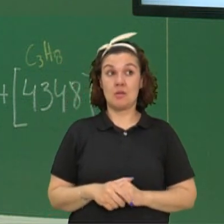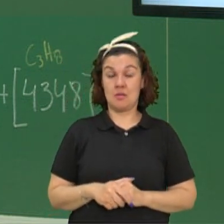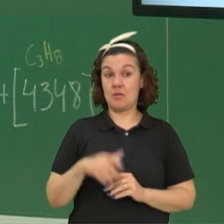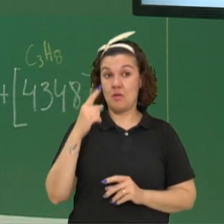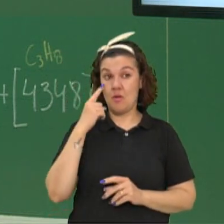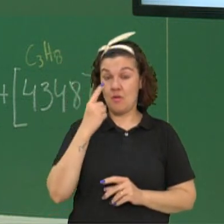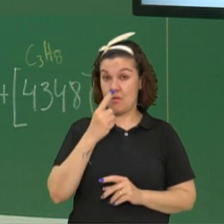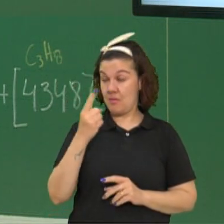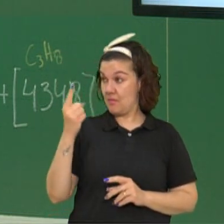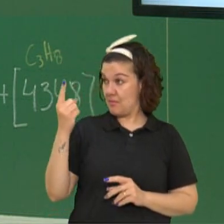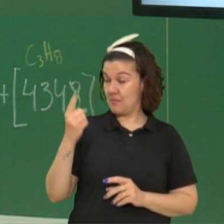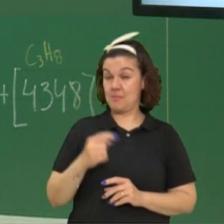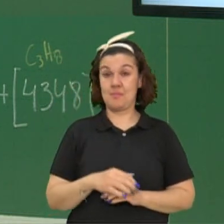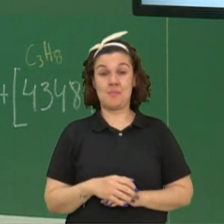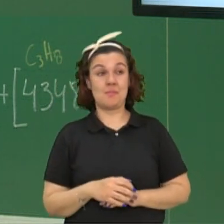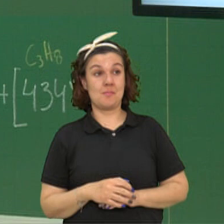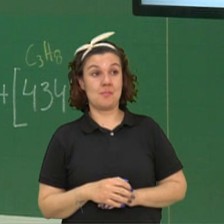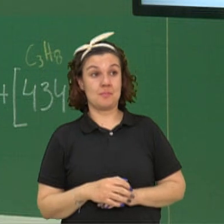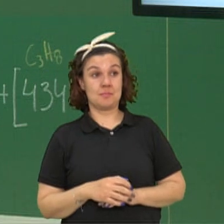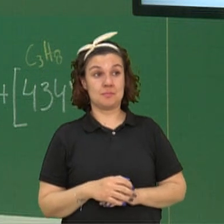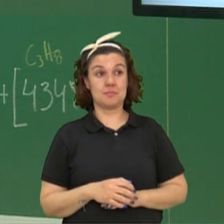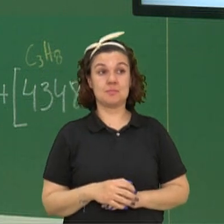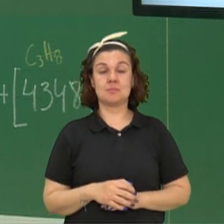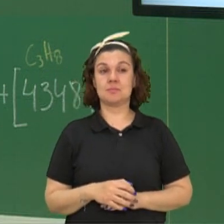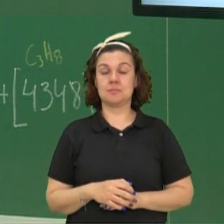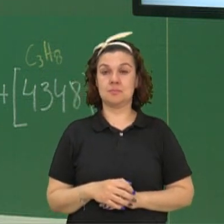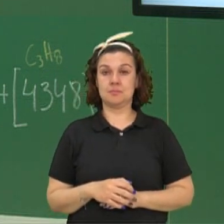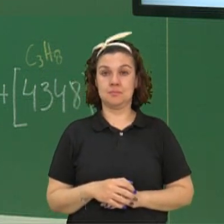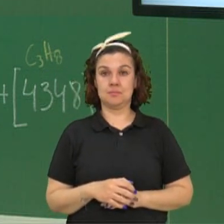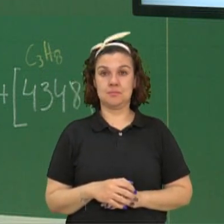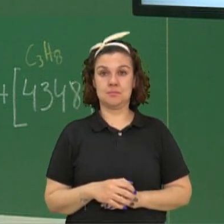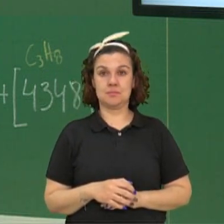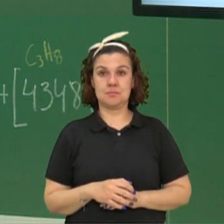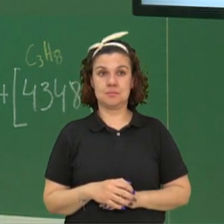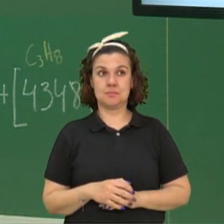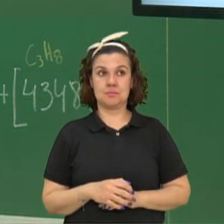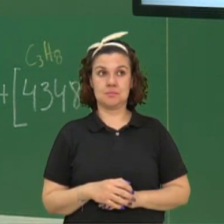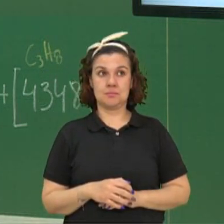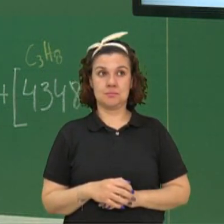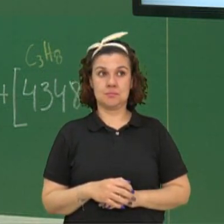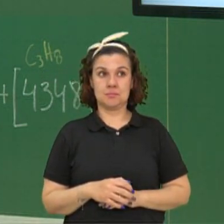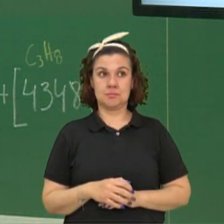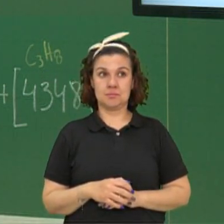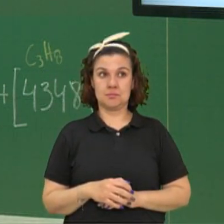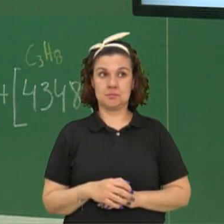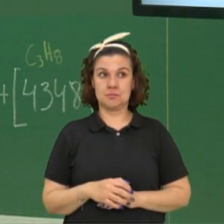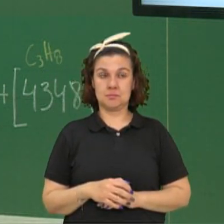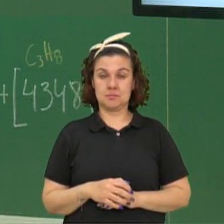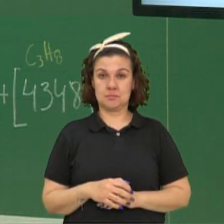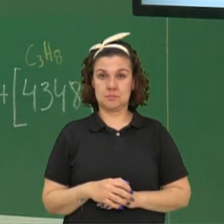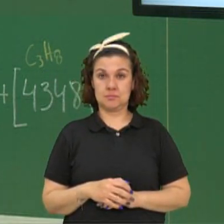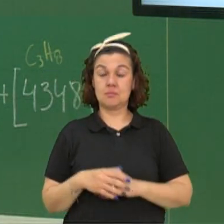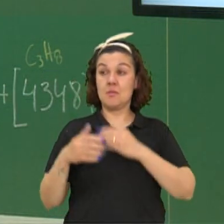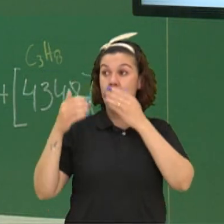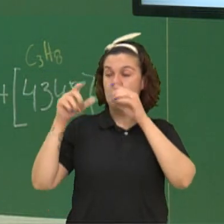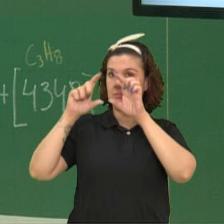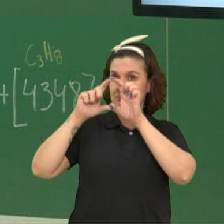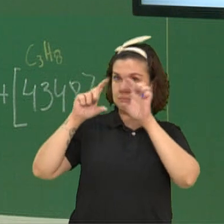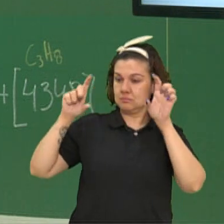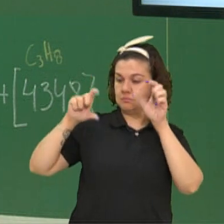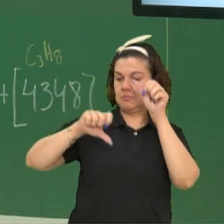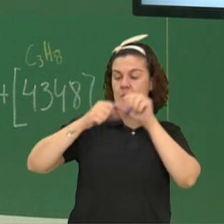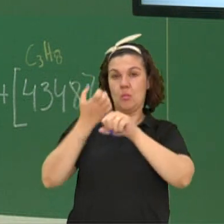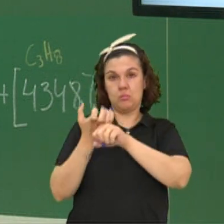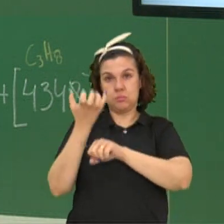Então, a gente coloca aqui a nossa equação. Propano mais o gás oxigênio formando dióxido de carbono e água, uma reação